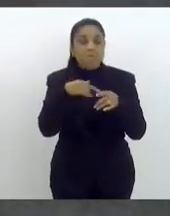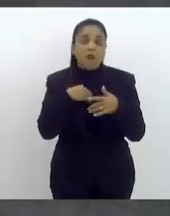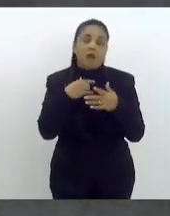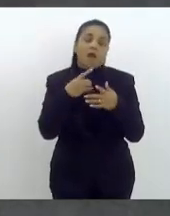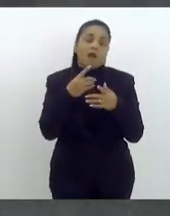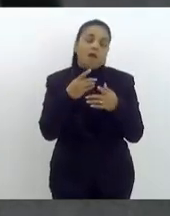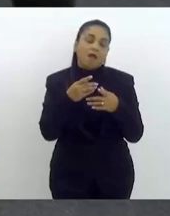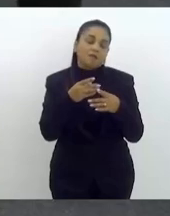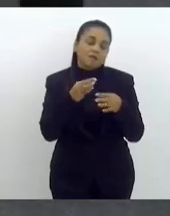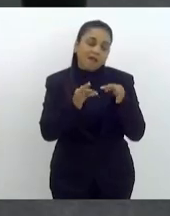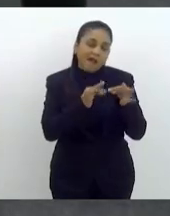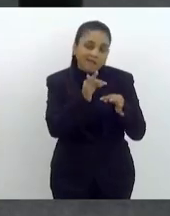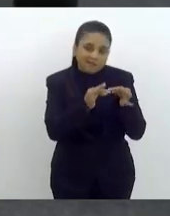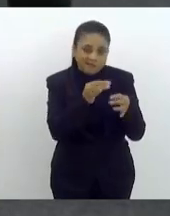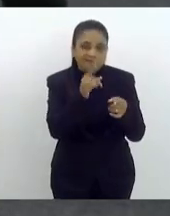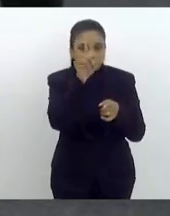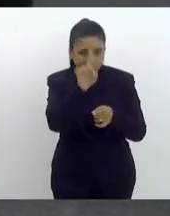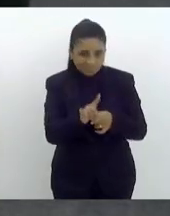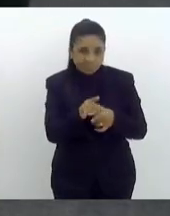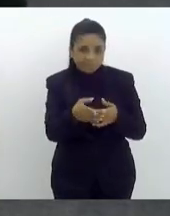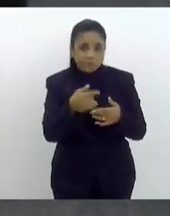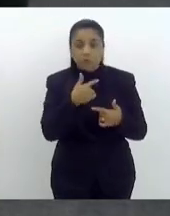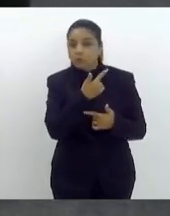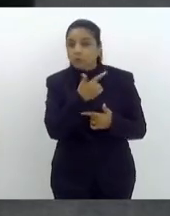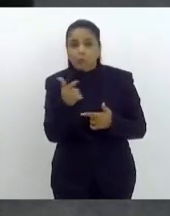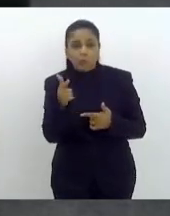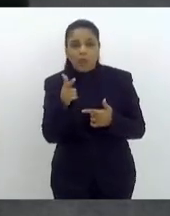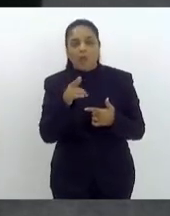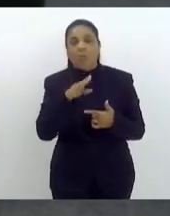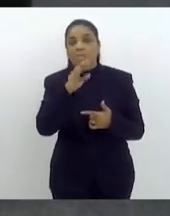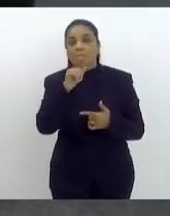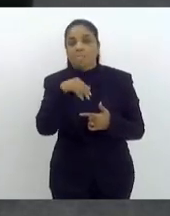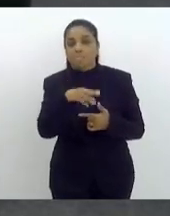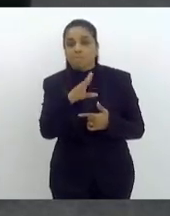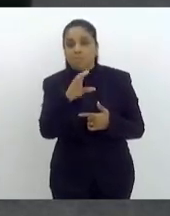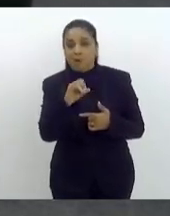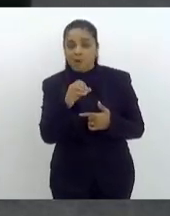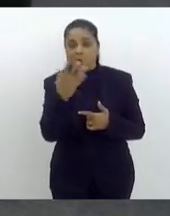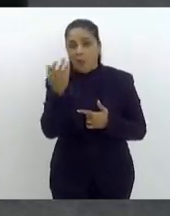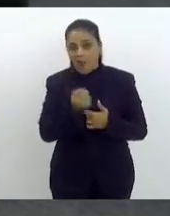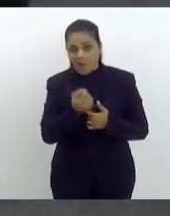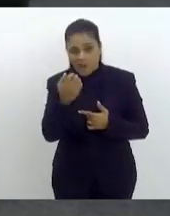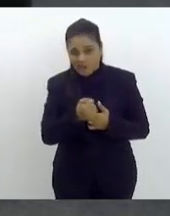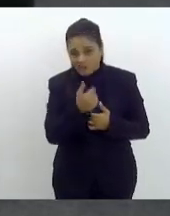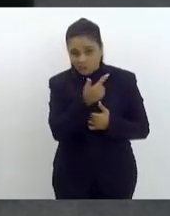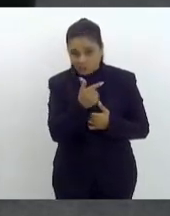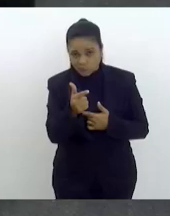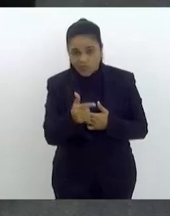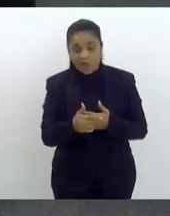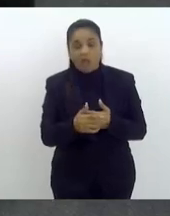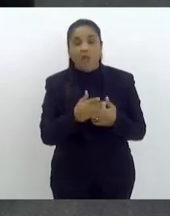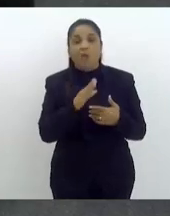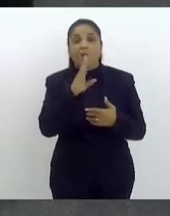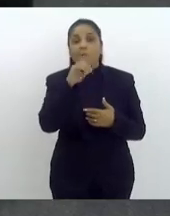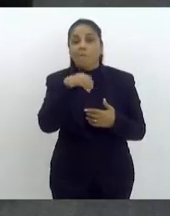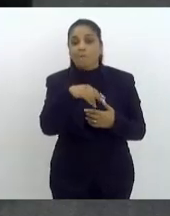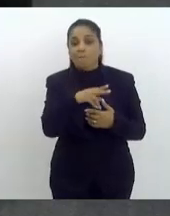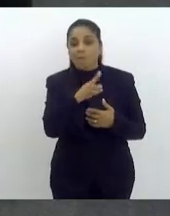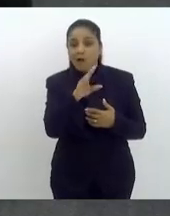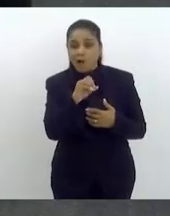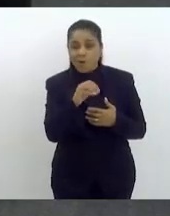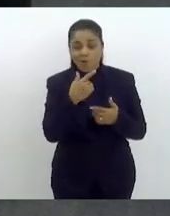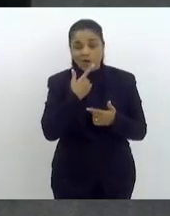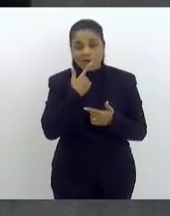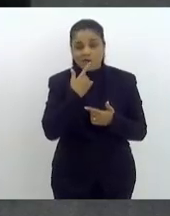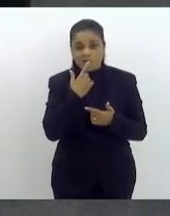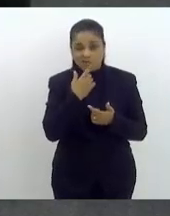a gente viu que não há banco de leite e que o banco de sangue está no seu limite outro